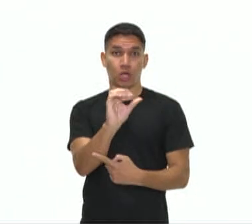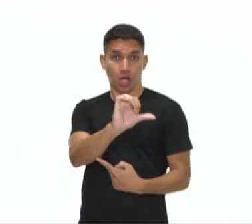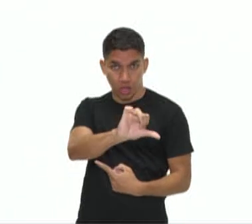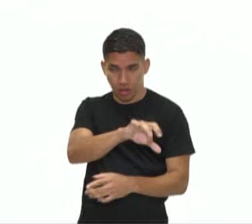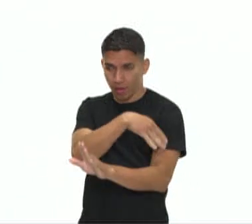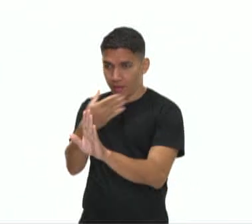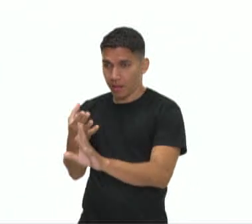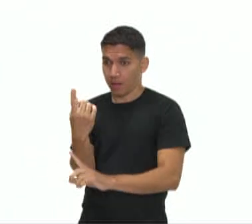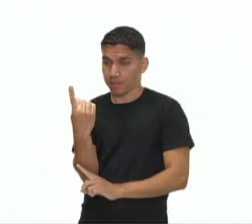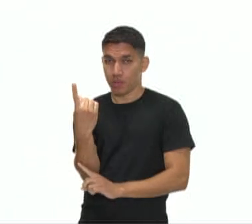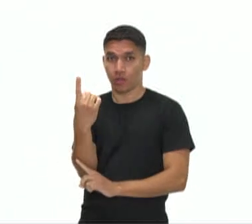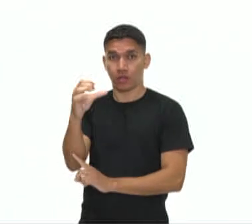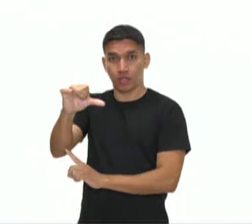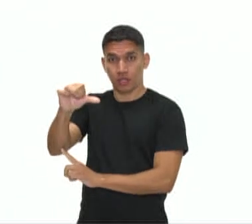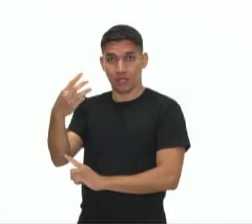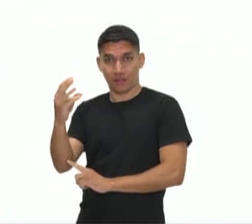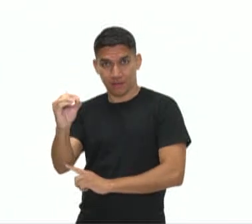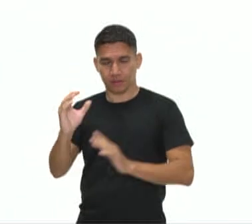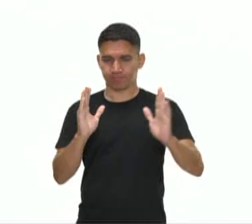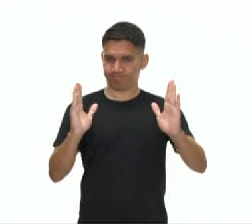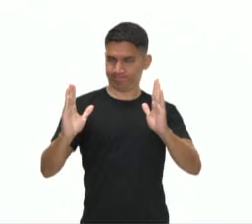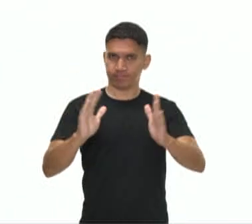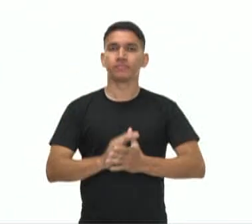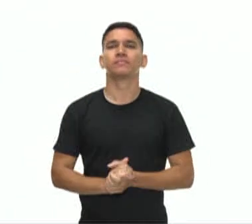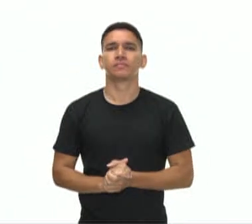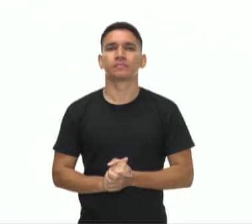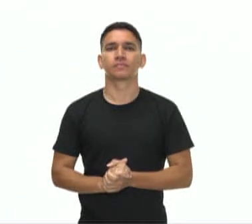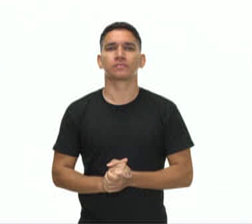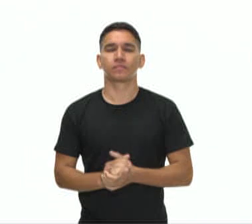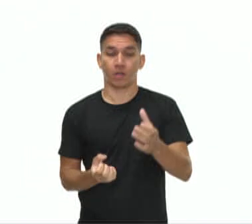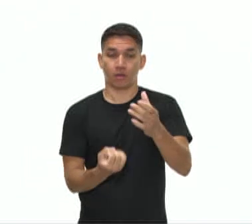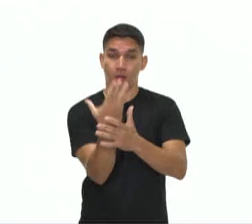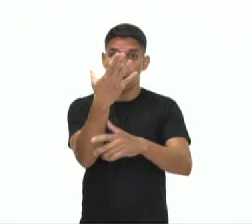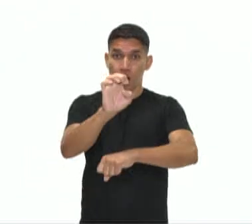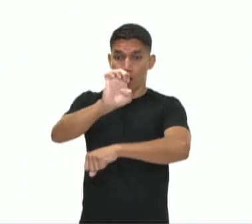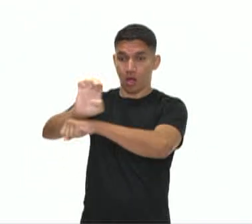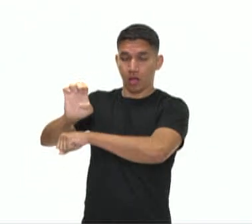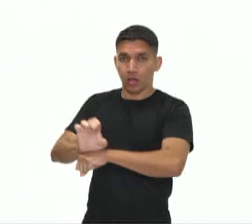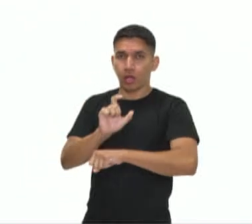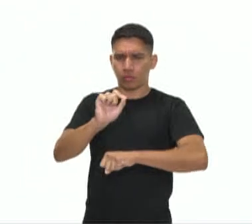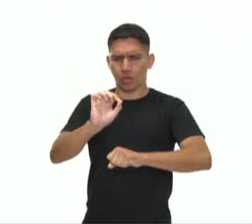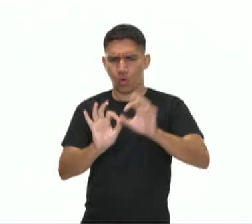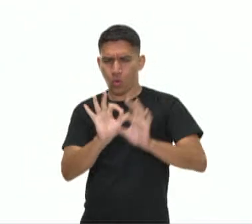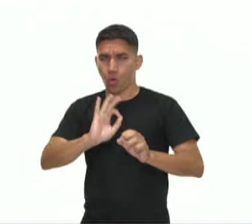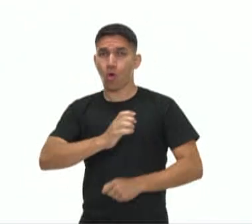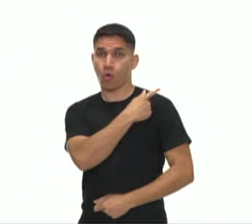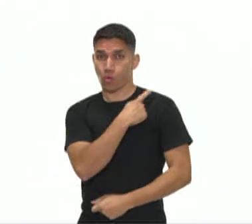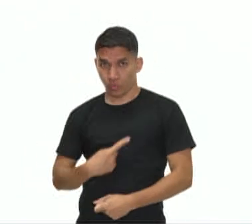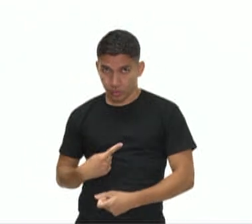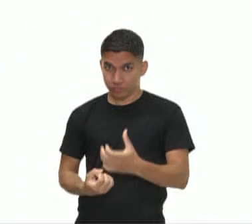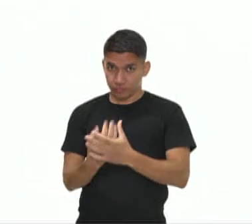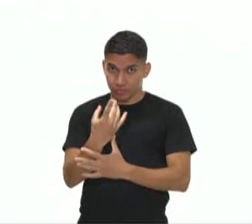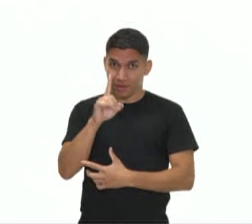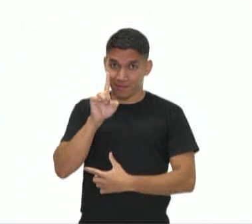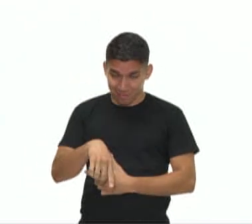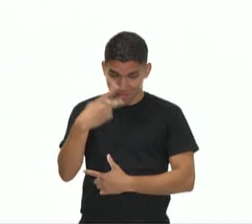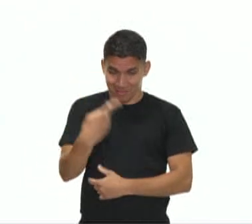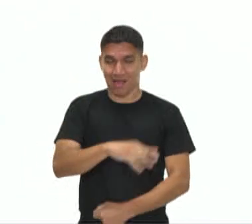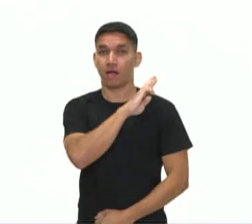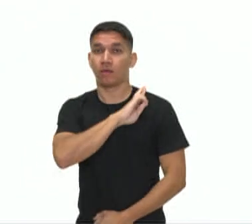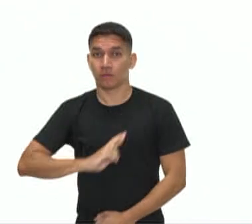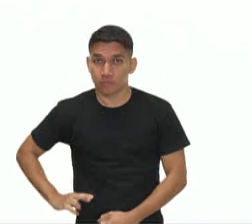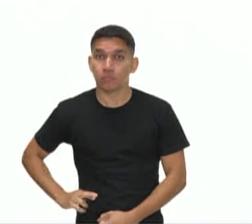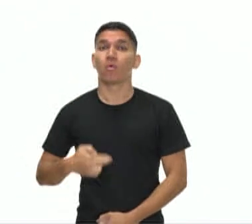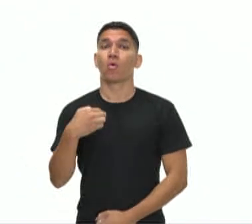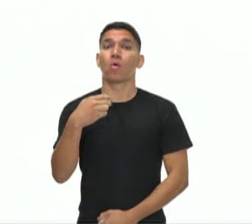a 1930. O Estado que nasceu com a implantação da República no Brasil, resultante